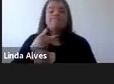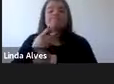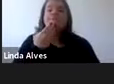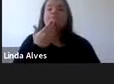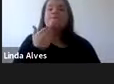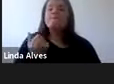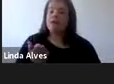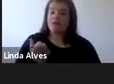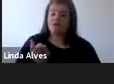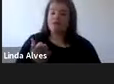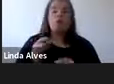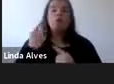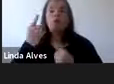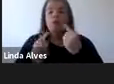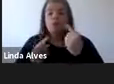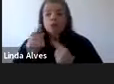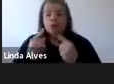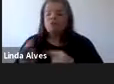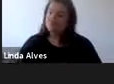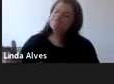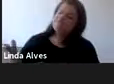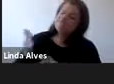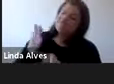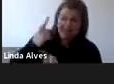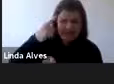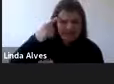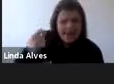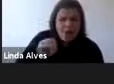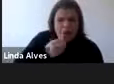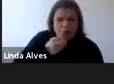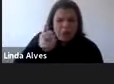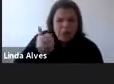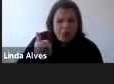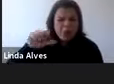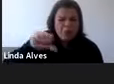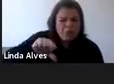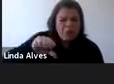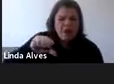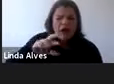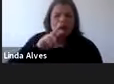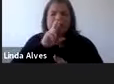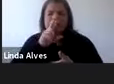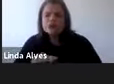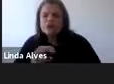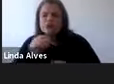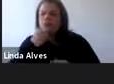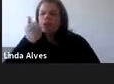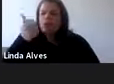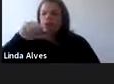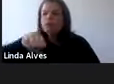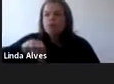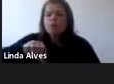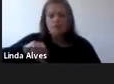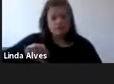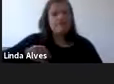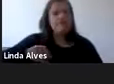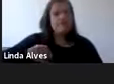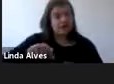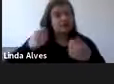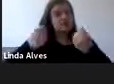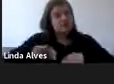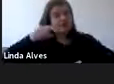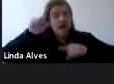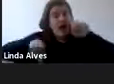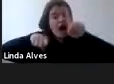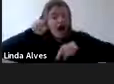um pouco essa ideia que o companheiro apresentou, para ver se aquilo ali dá resultado ou não. se aquilo ali vai também é possível a